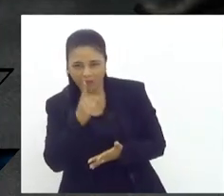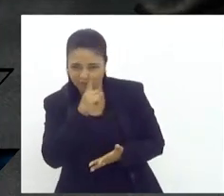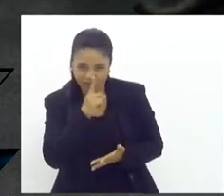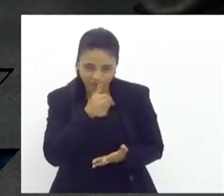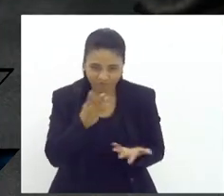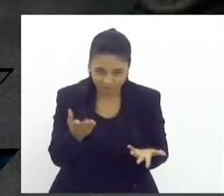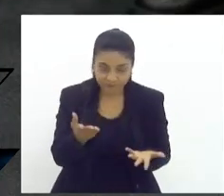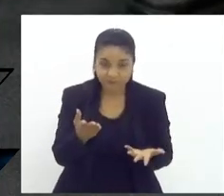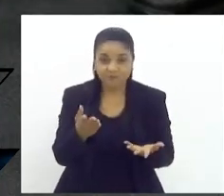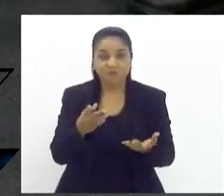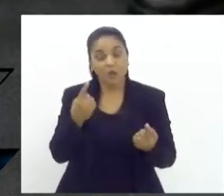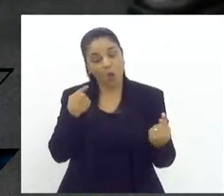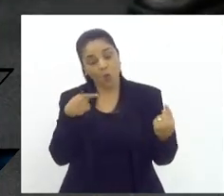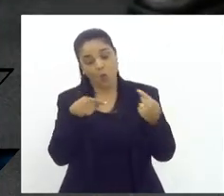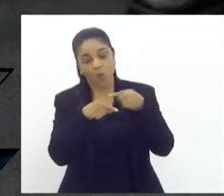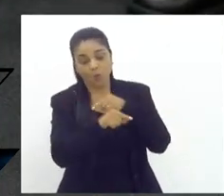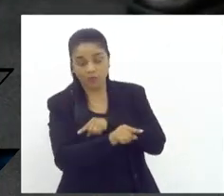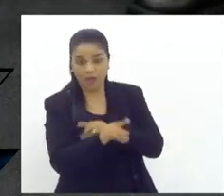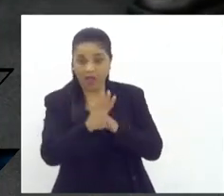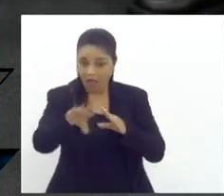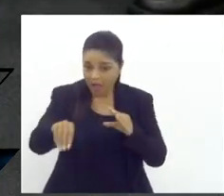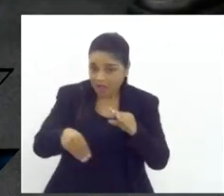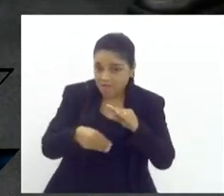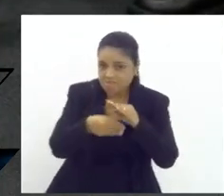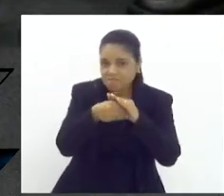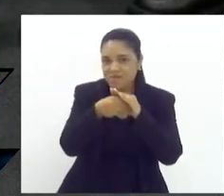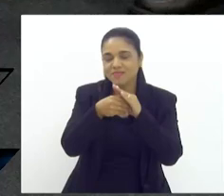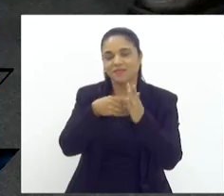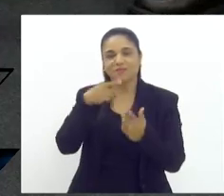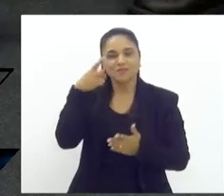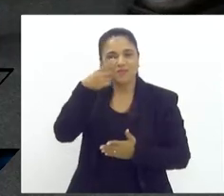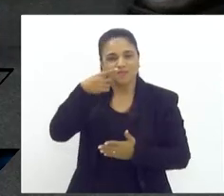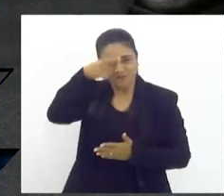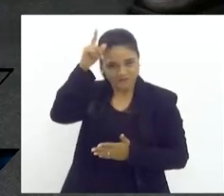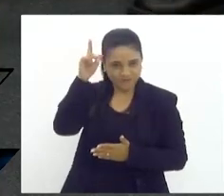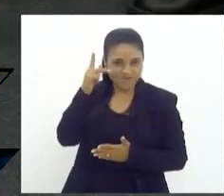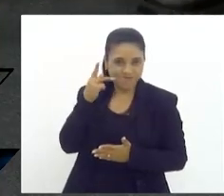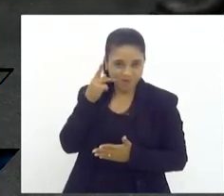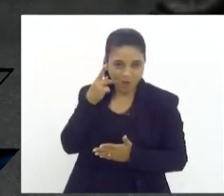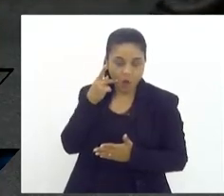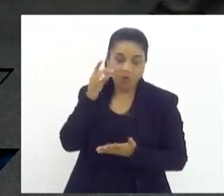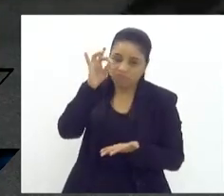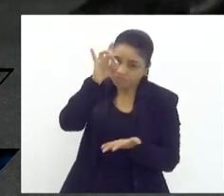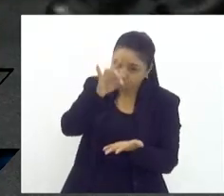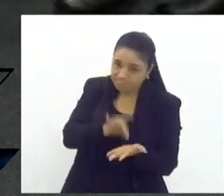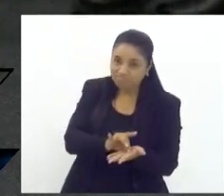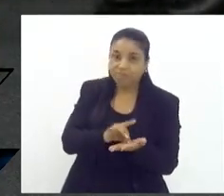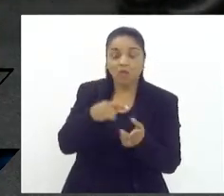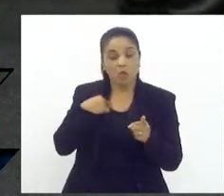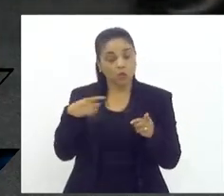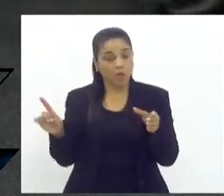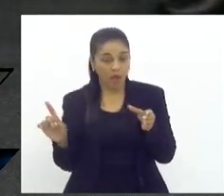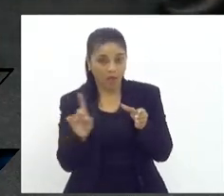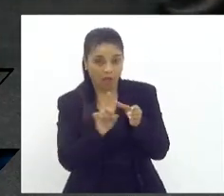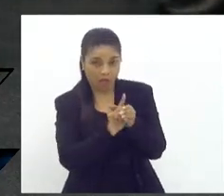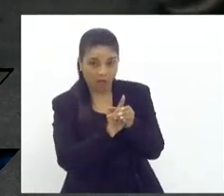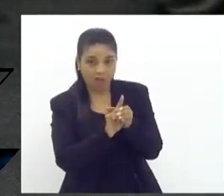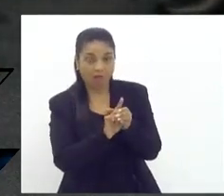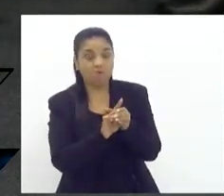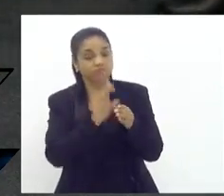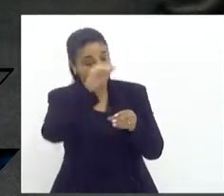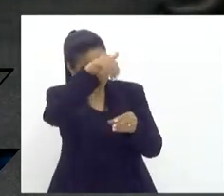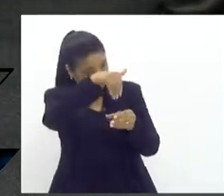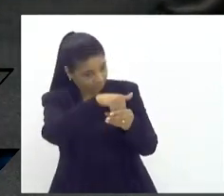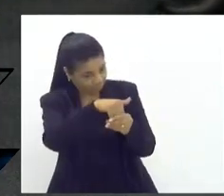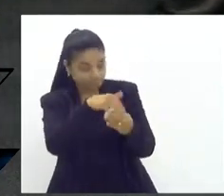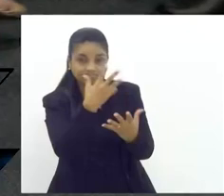contrário a emenda do deputado era pertinente tanto é que eu como autógrafo questão de votar a favor